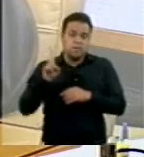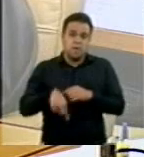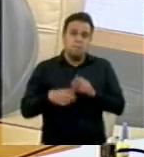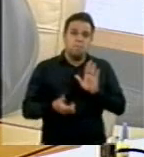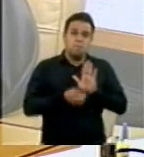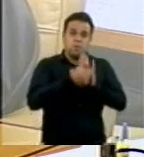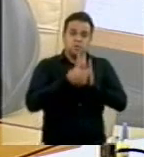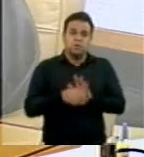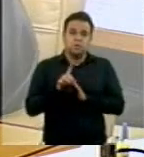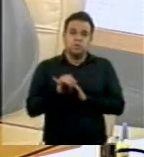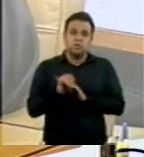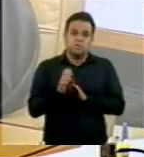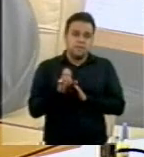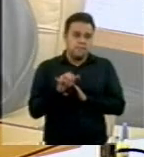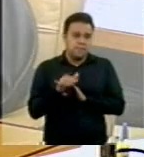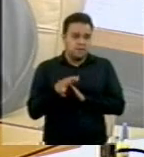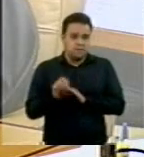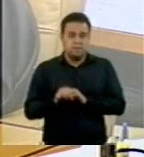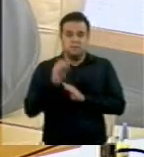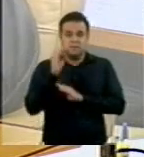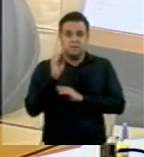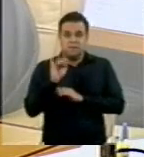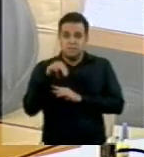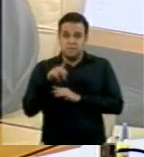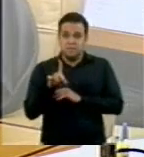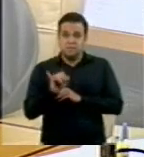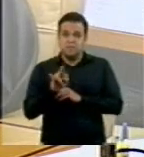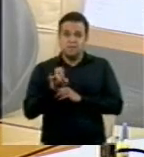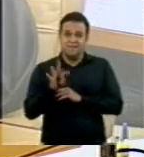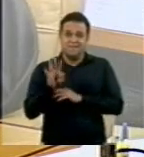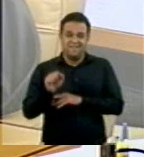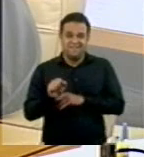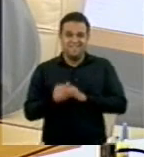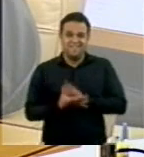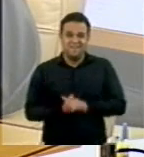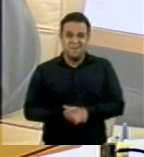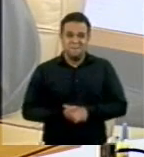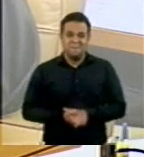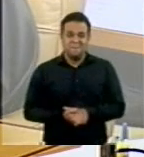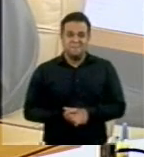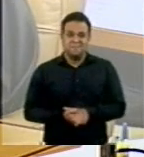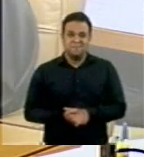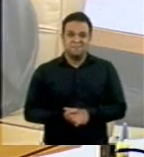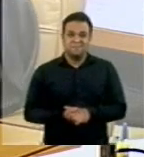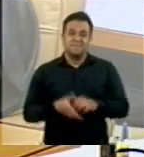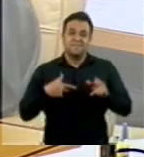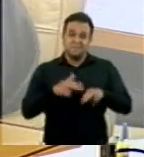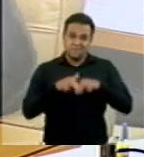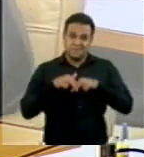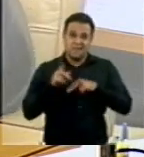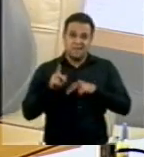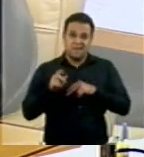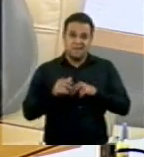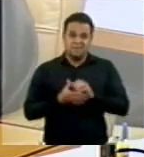positivou uma discriminação, ainda que indireta, quer como guia, e, portanto, ainda